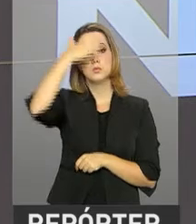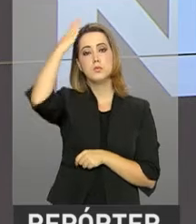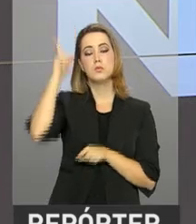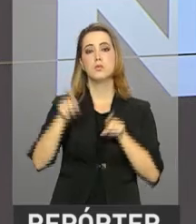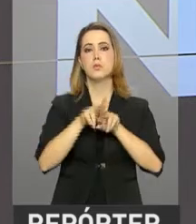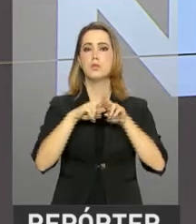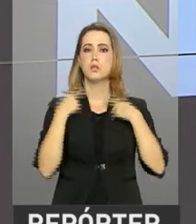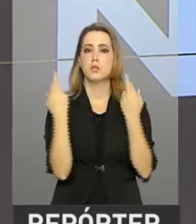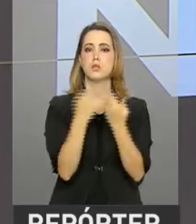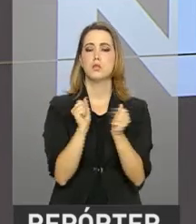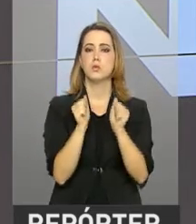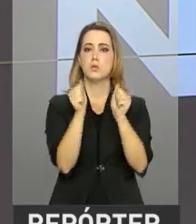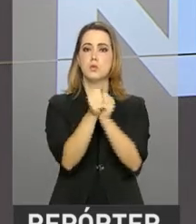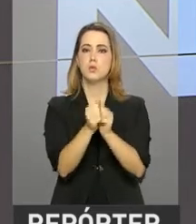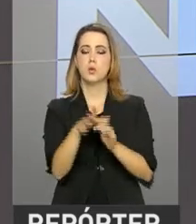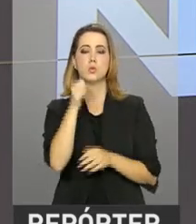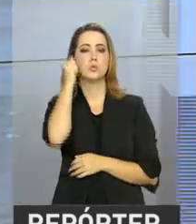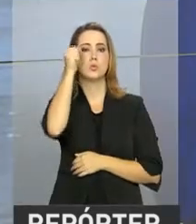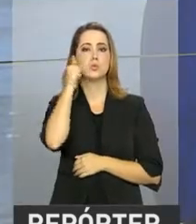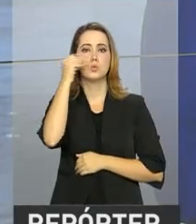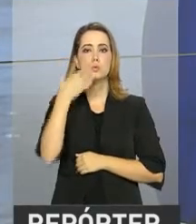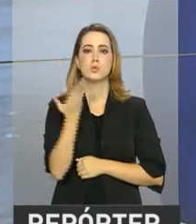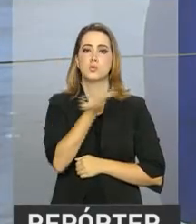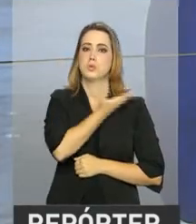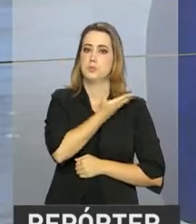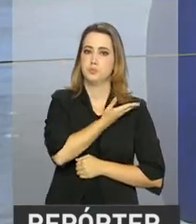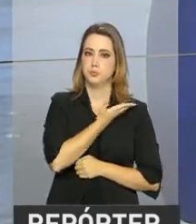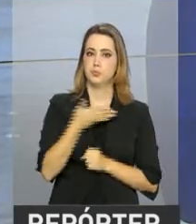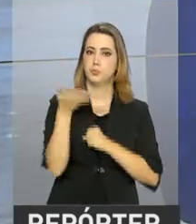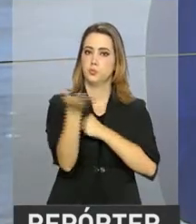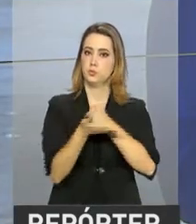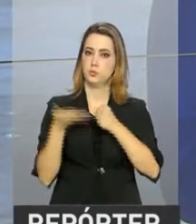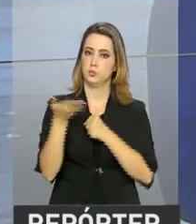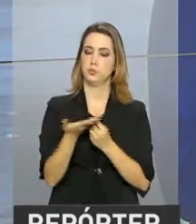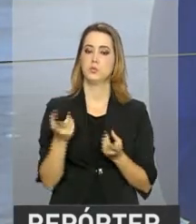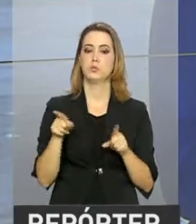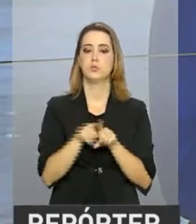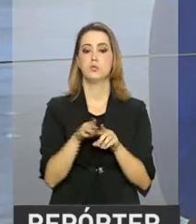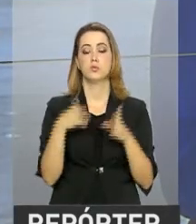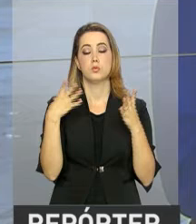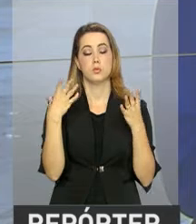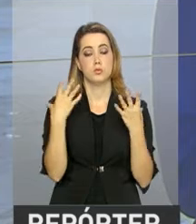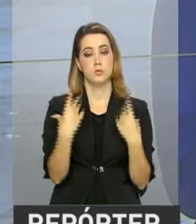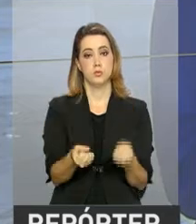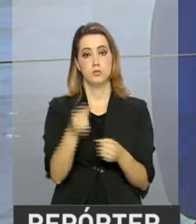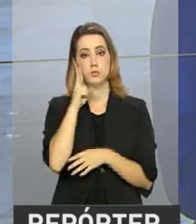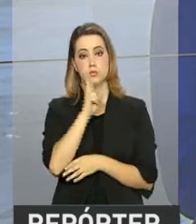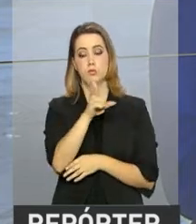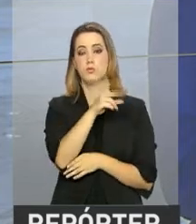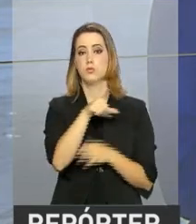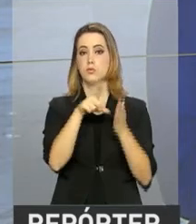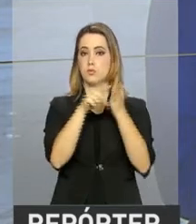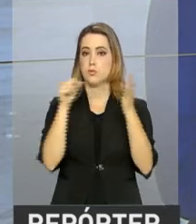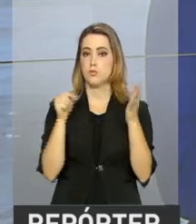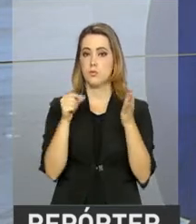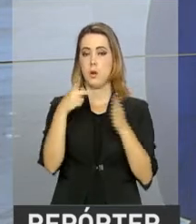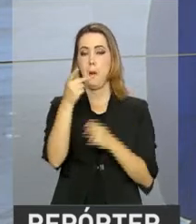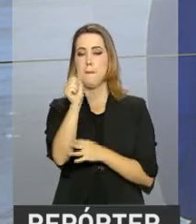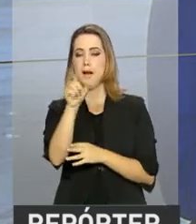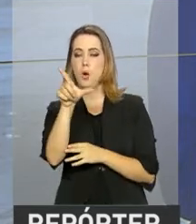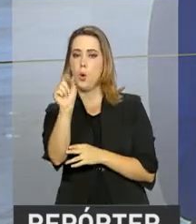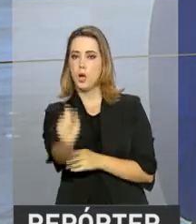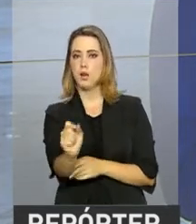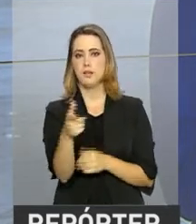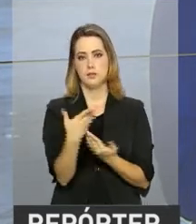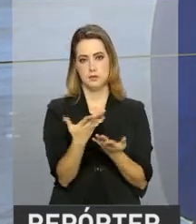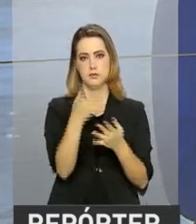tem reunião com senadores da base aliada vamos ao vivo então o palácio do planalto onde está a repórter paula de outrem as informações